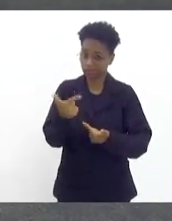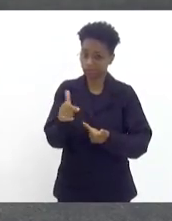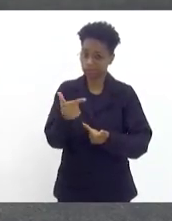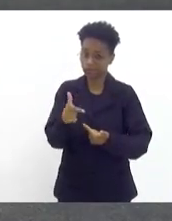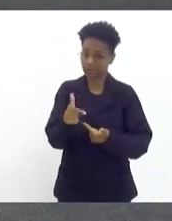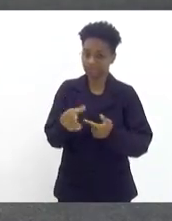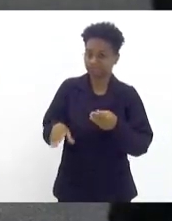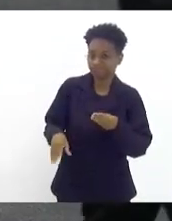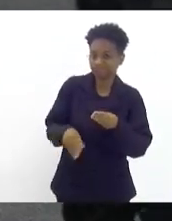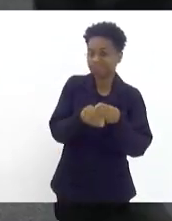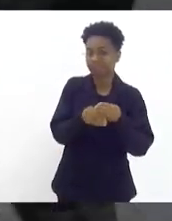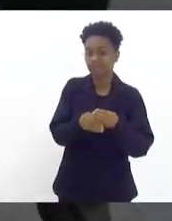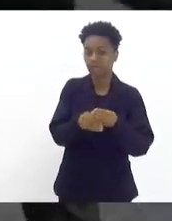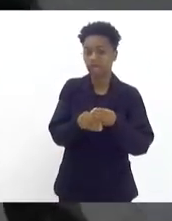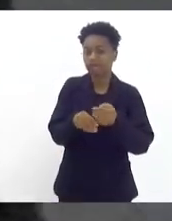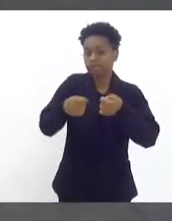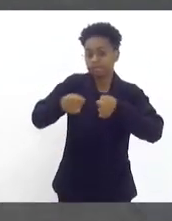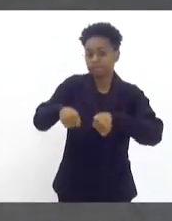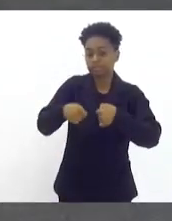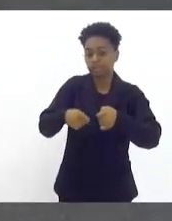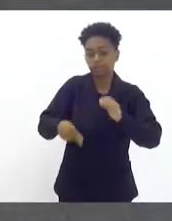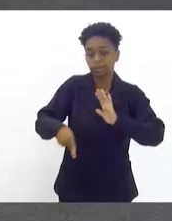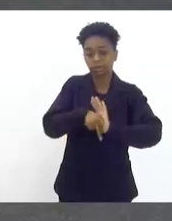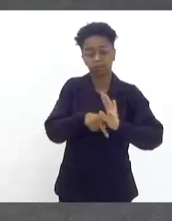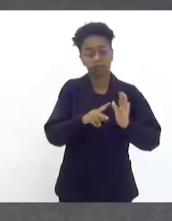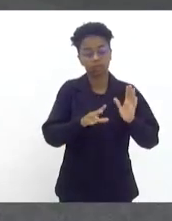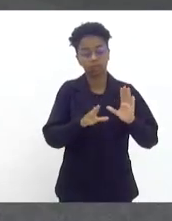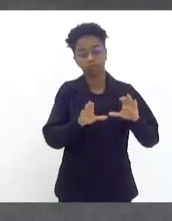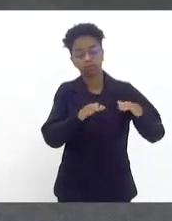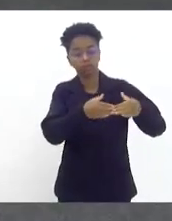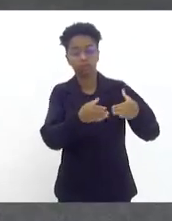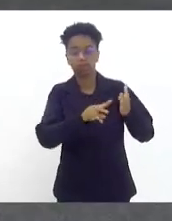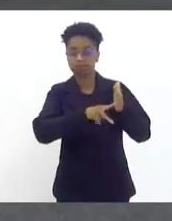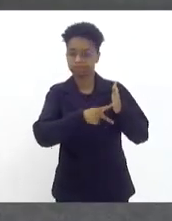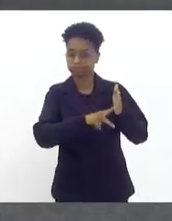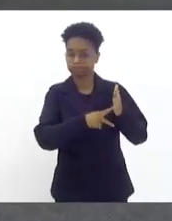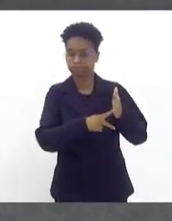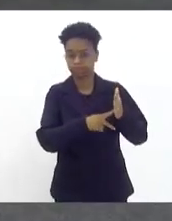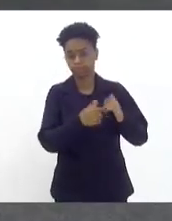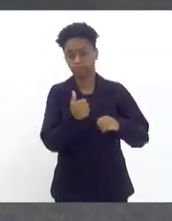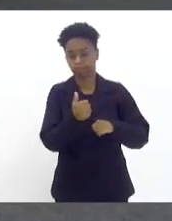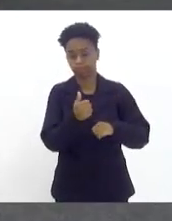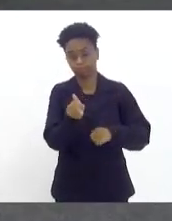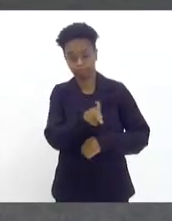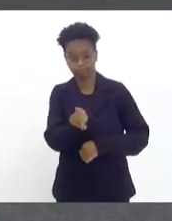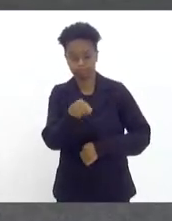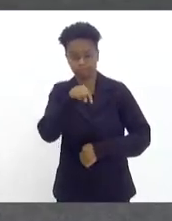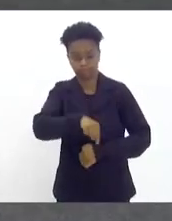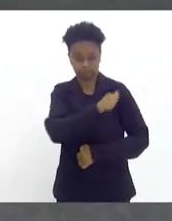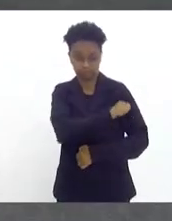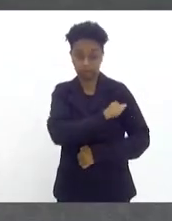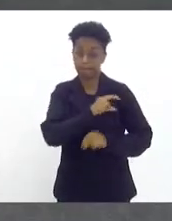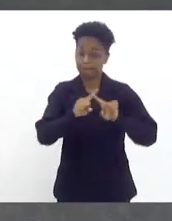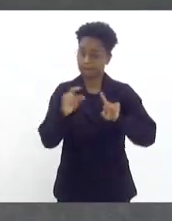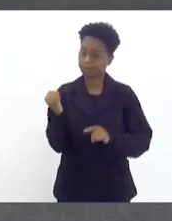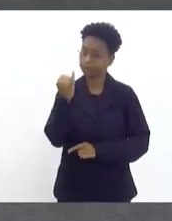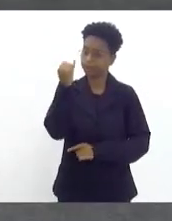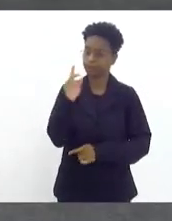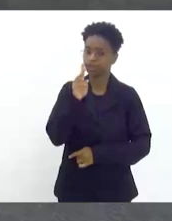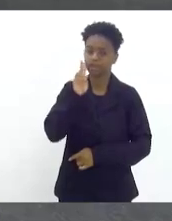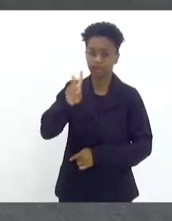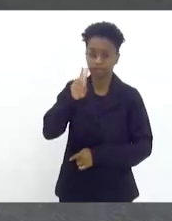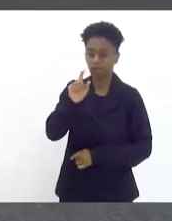a demanda organizada pelo Sindicato dos Profissionais de educação aqui do Estado do Rio de Janeiro Vale ressaltar que o Estado do Rio de Janeiro é